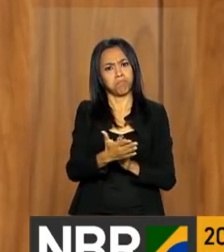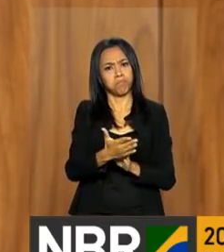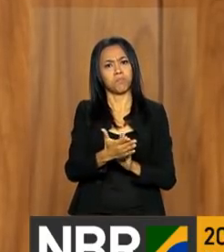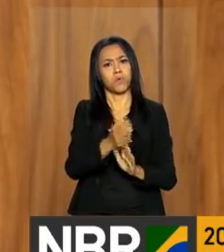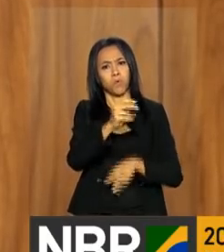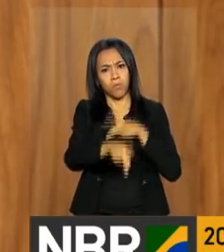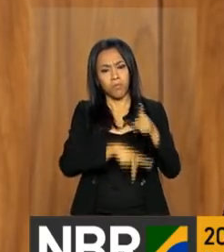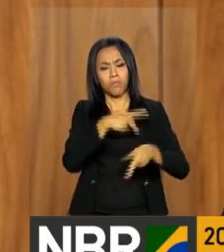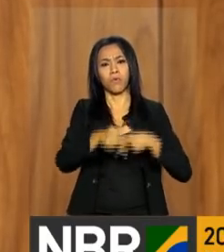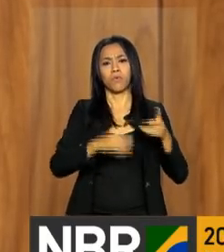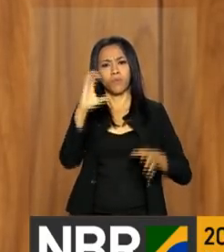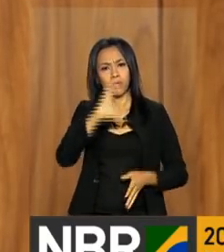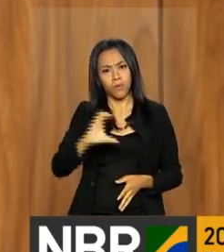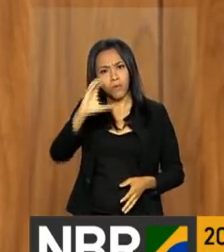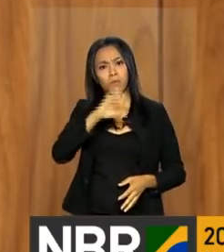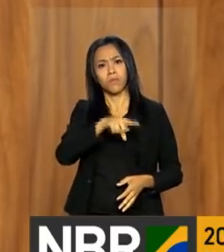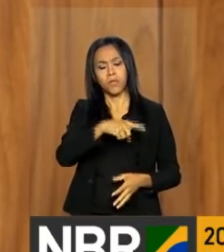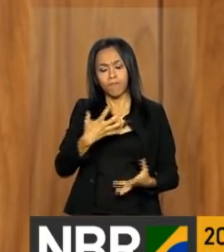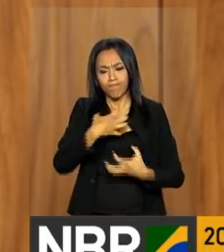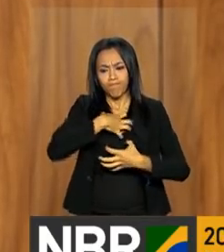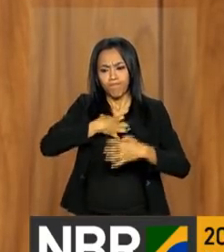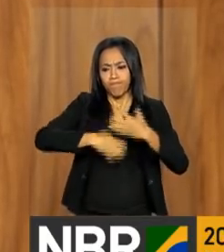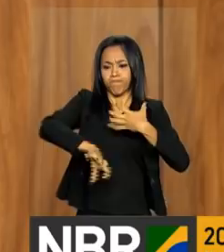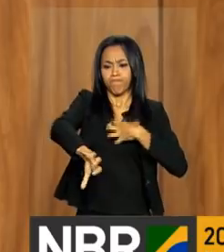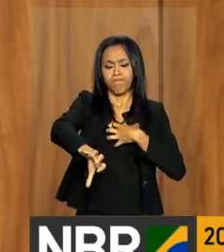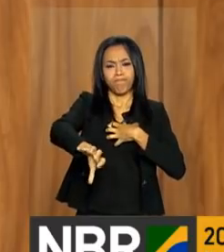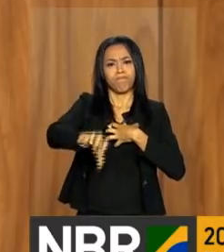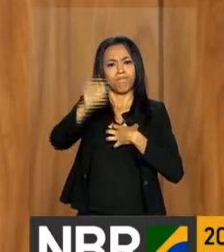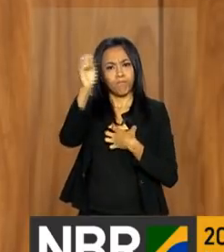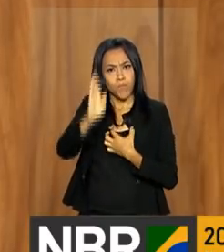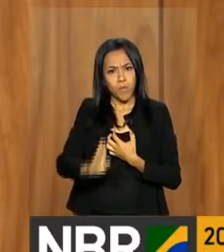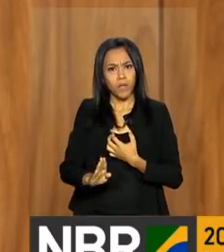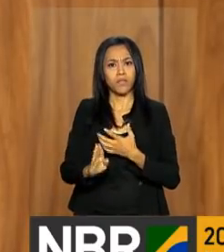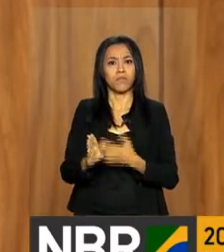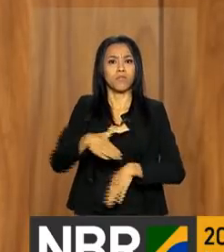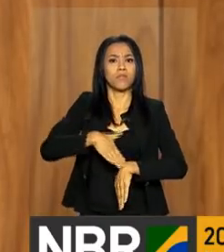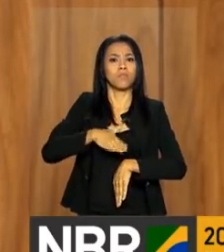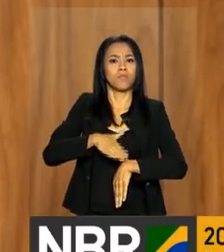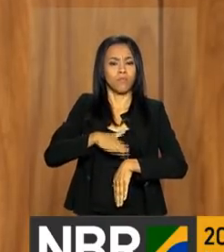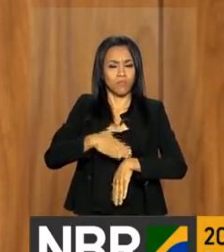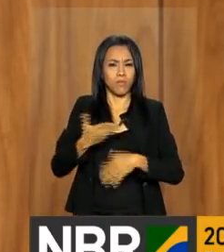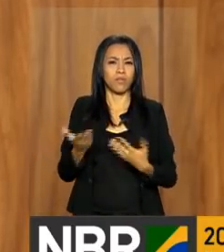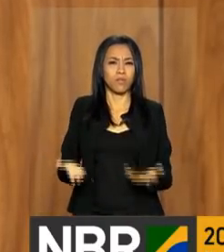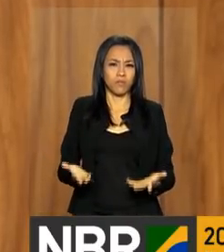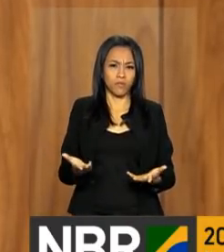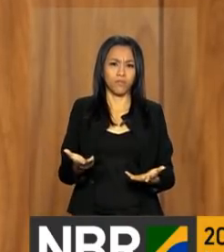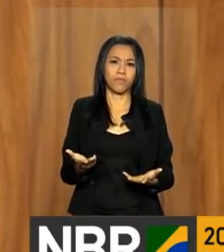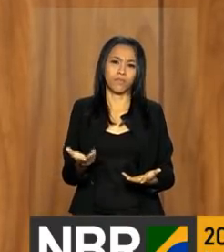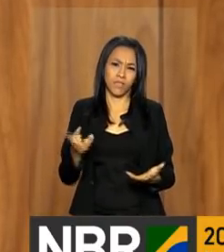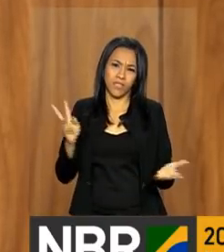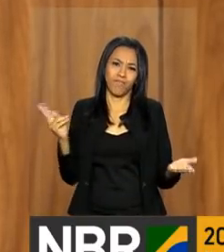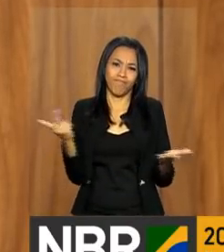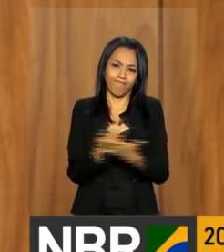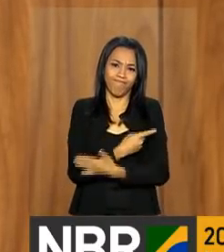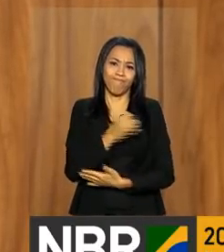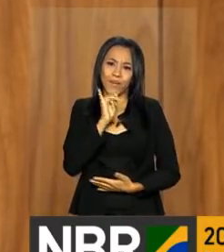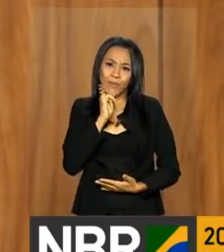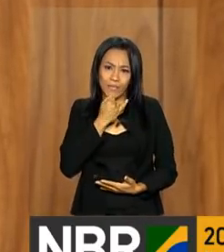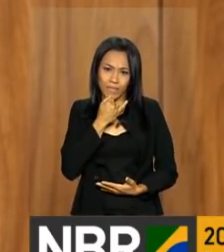foi capaz de solidarizar-se com o Brasil neste momento deste